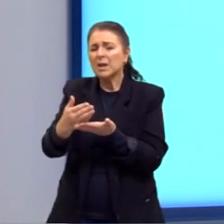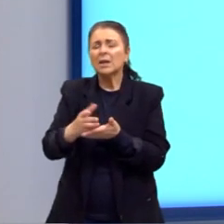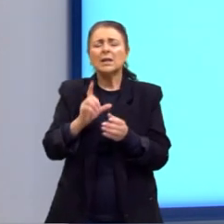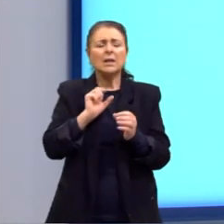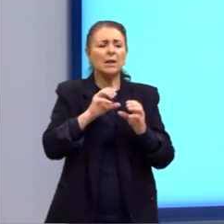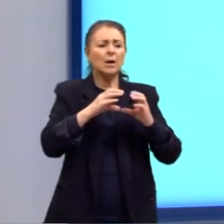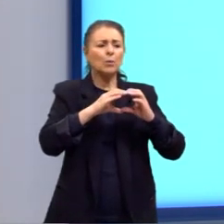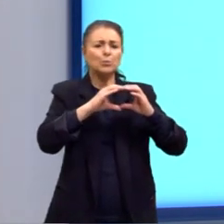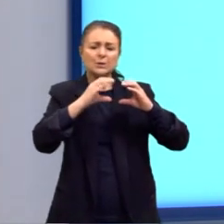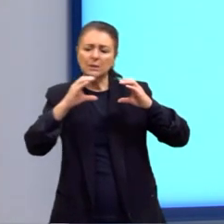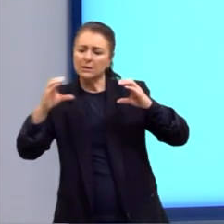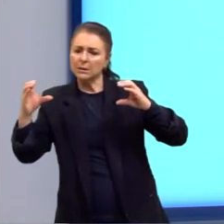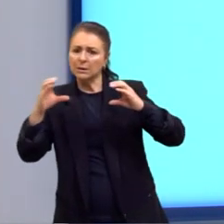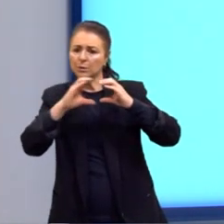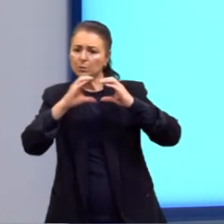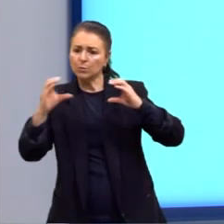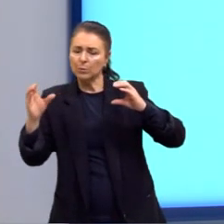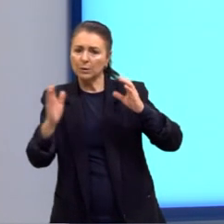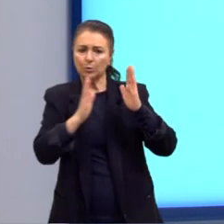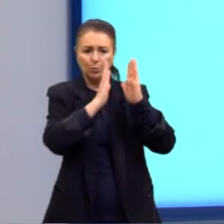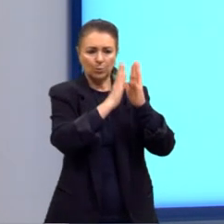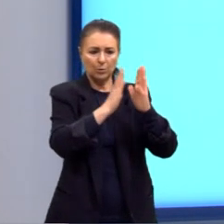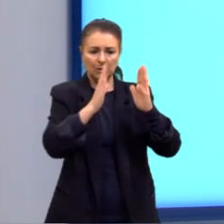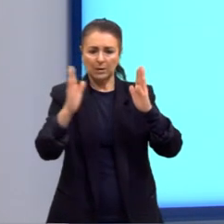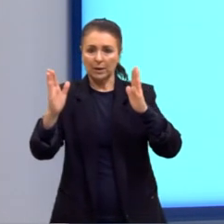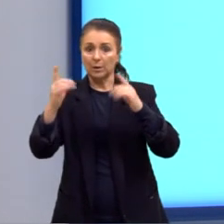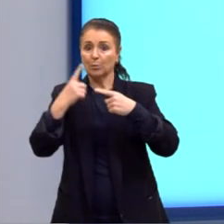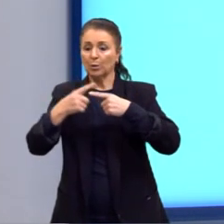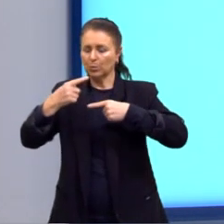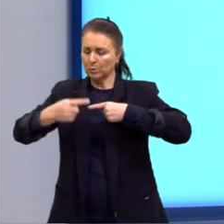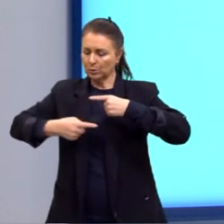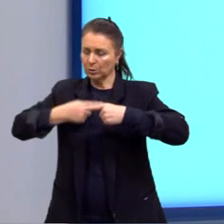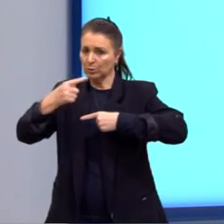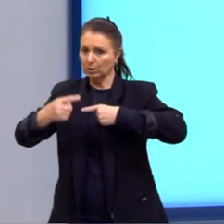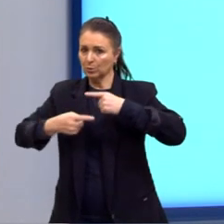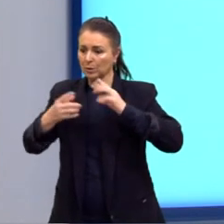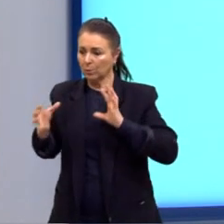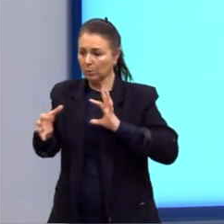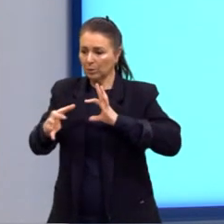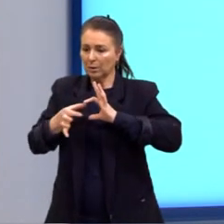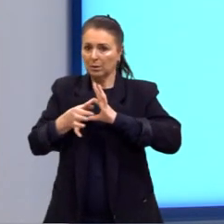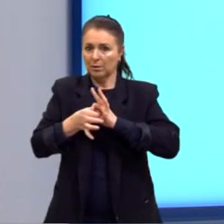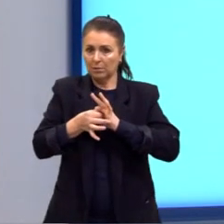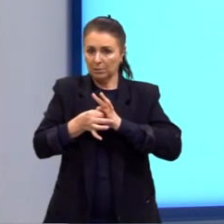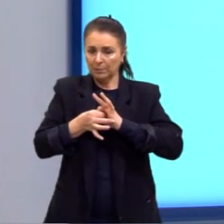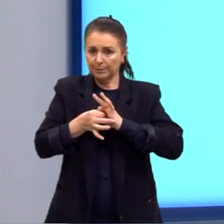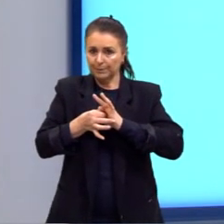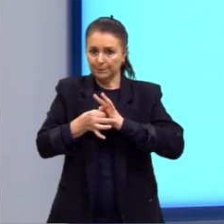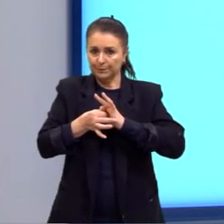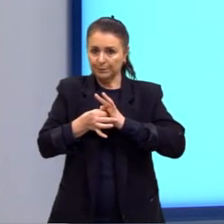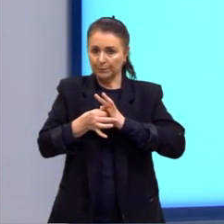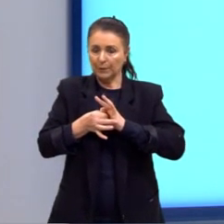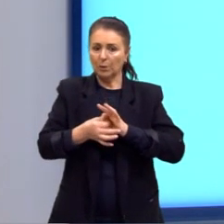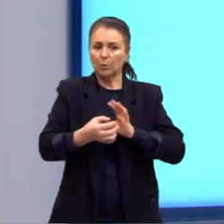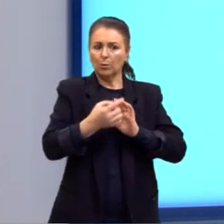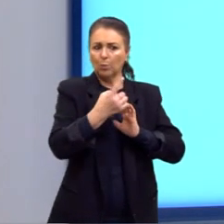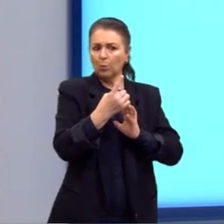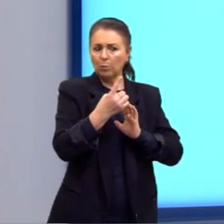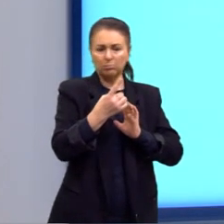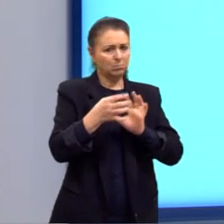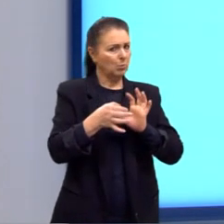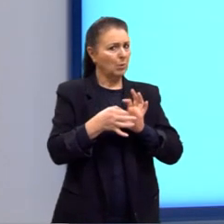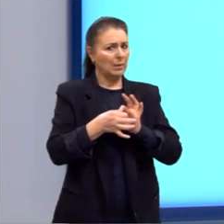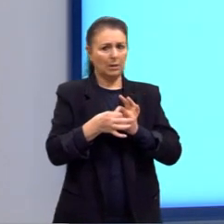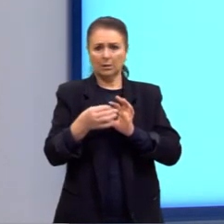circuito em série né porque os resistores estão todos ligados entre si né mas é vejam que o um não se